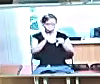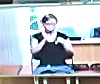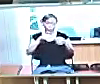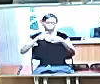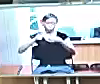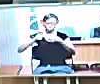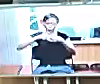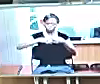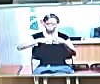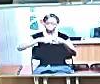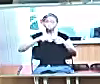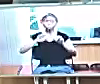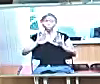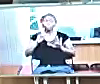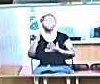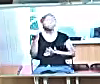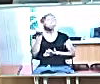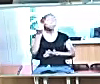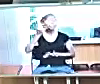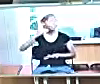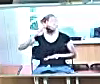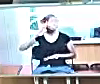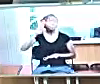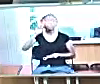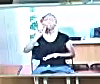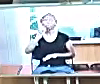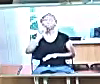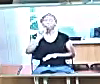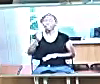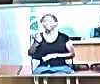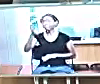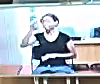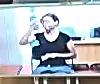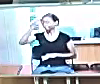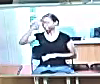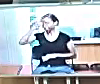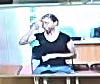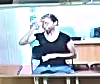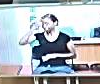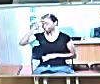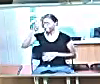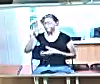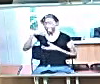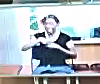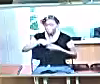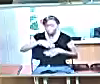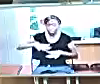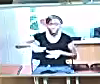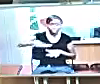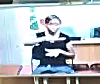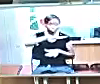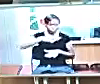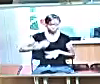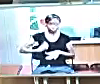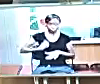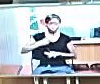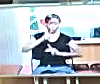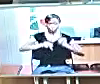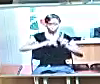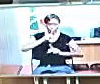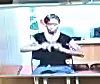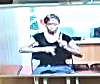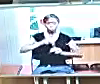importante disso tudo é que a tomada de consciência para ocupação desse espaço na comissão de participação popular ela